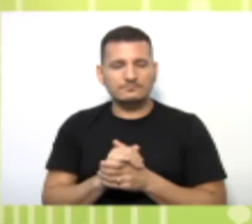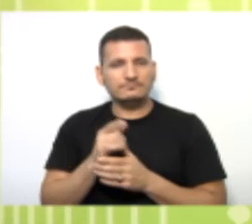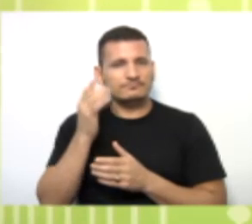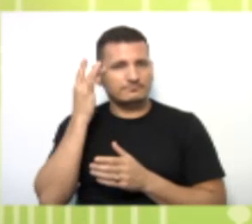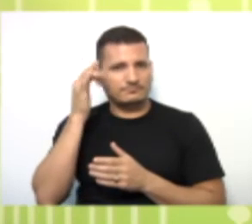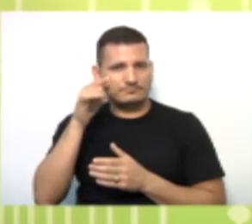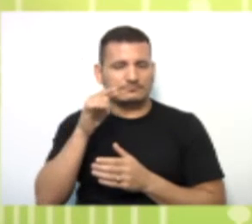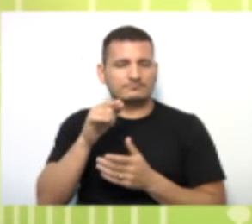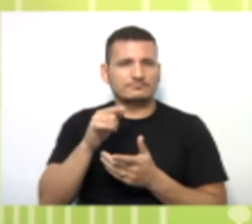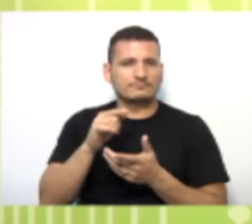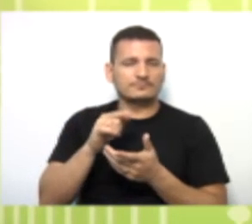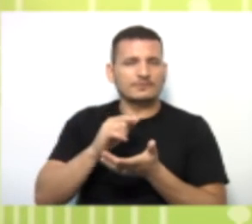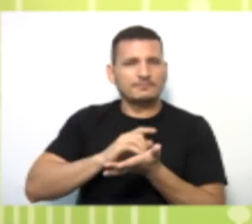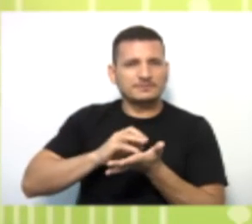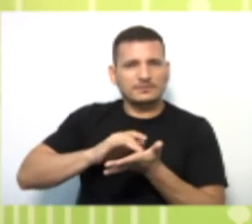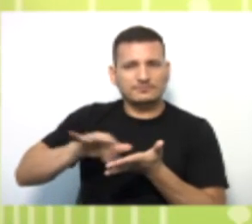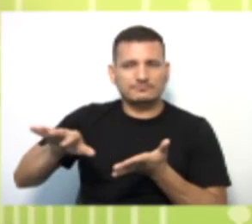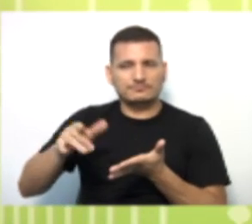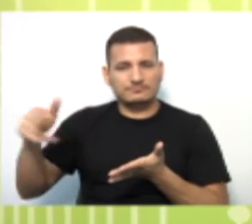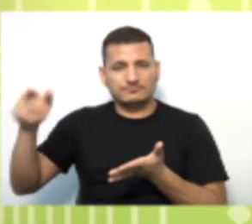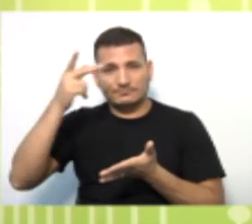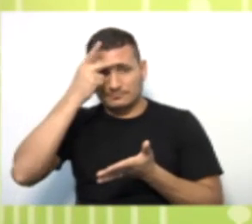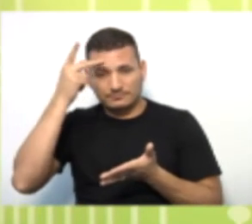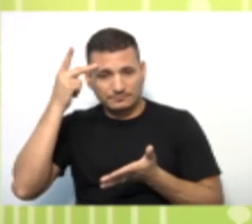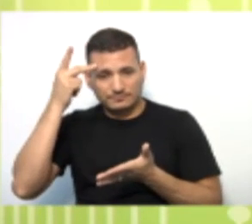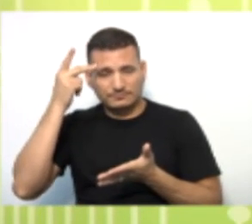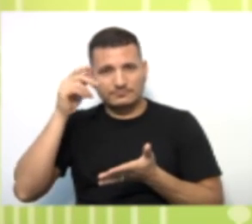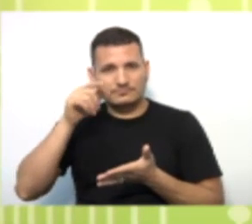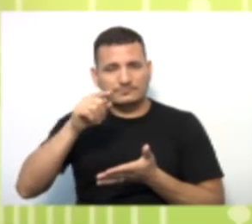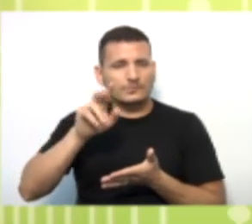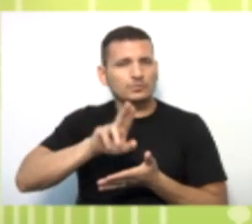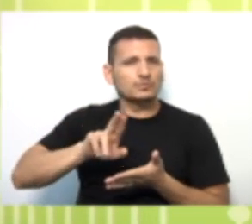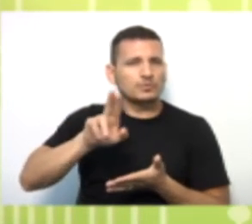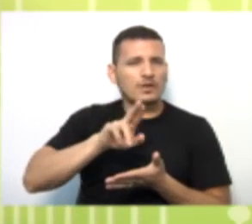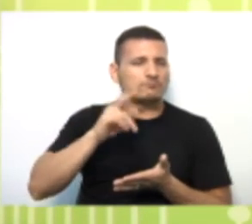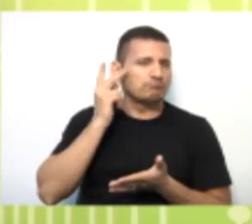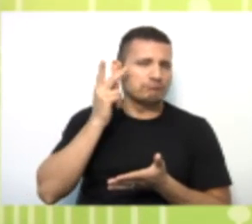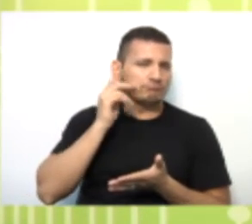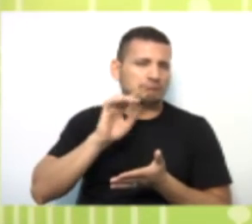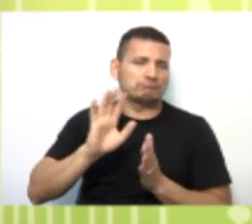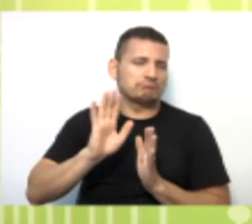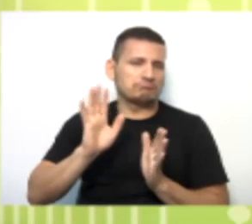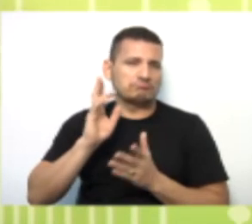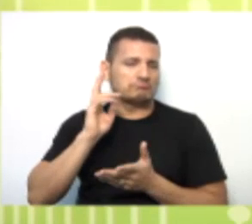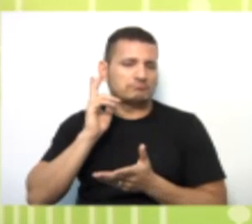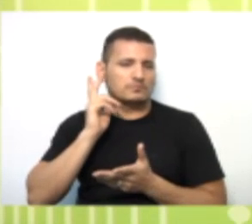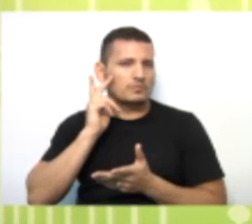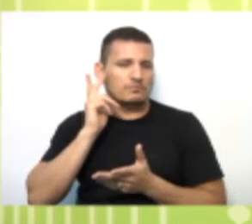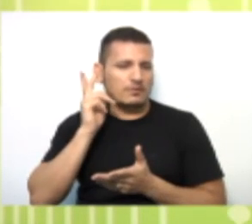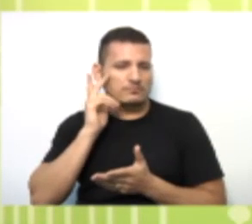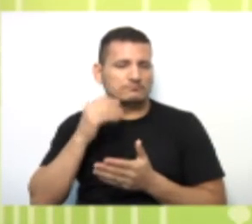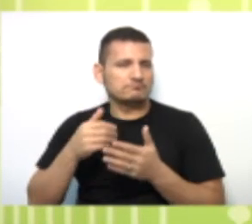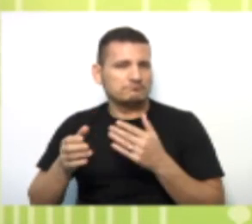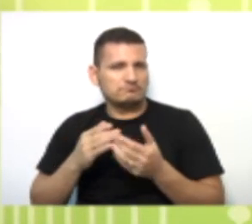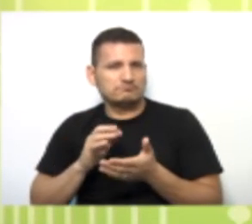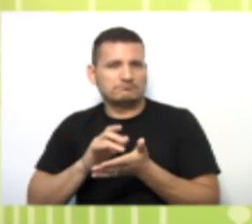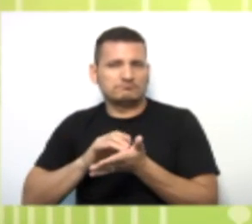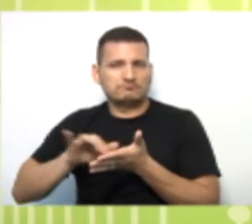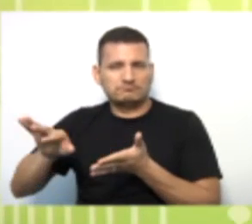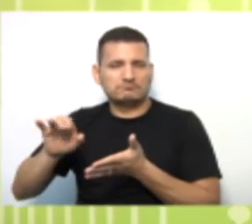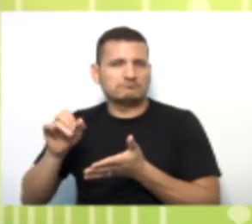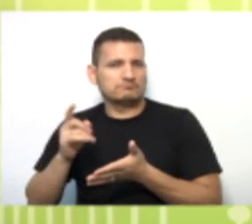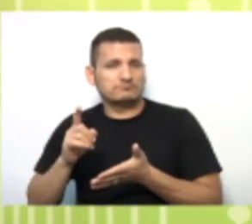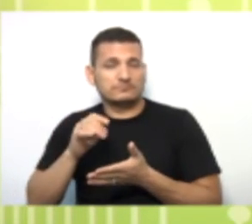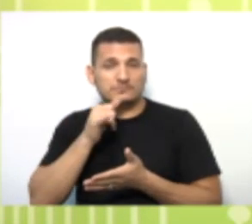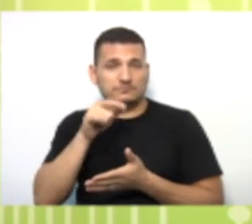mandando uma mensagem no WhatsApp e ela vai para outra pessoa. Quando você é usuário comum, isso para você é automático e você tanto faz se essa mensagem foi ou não foi, mas